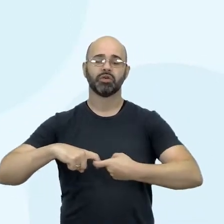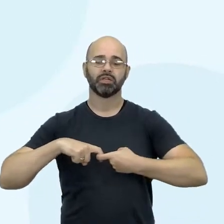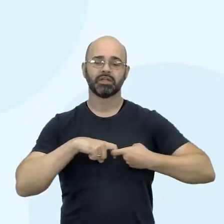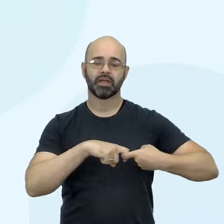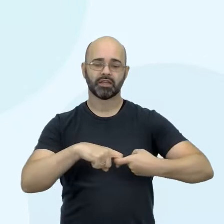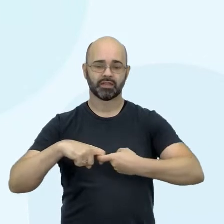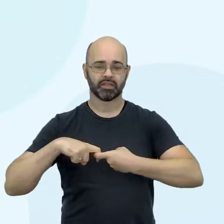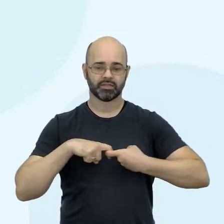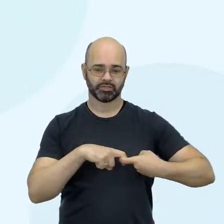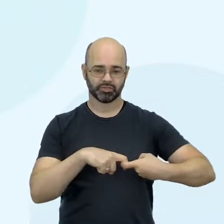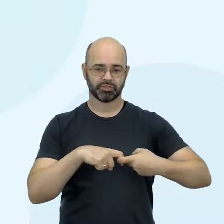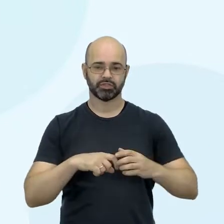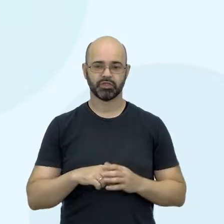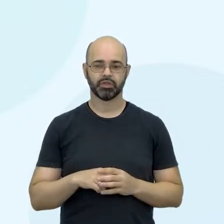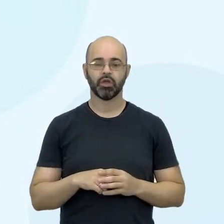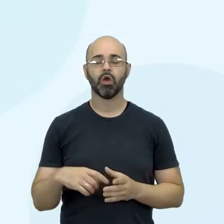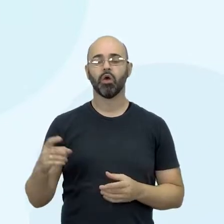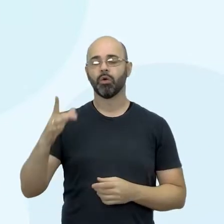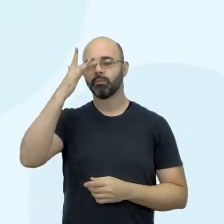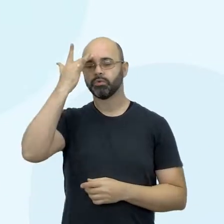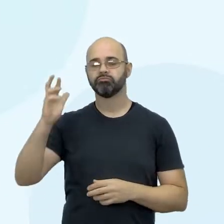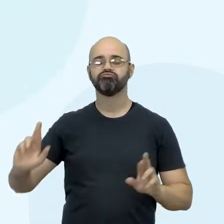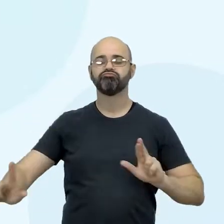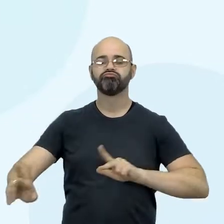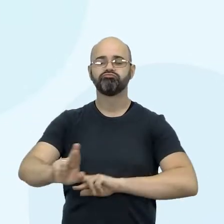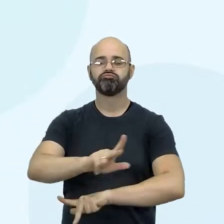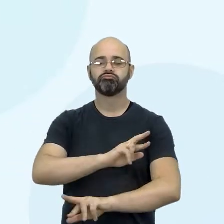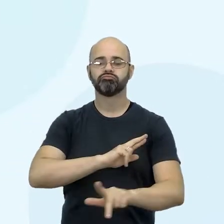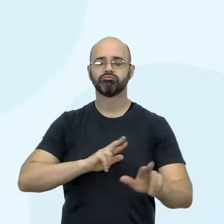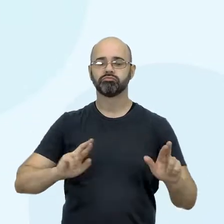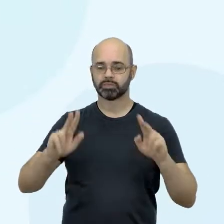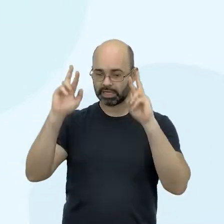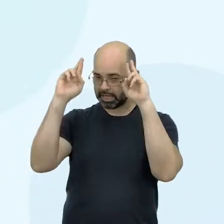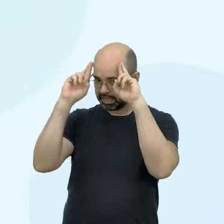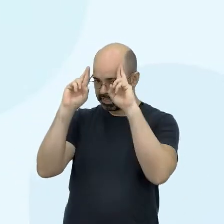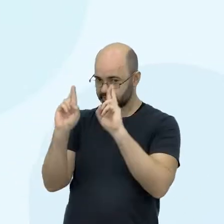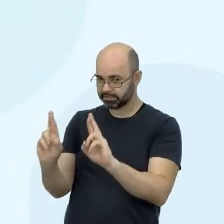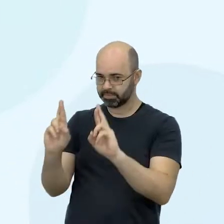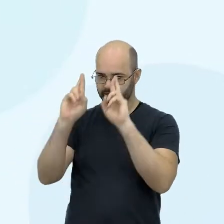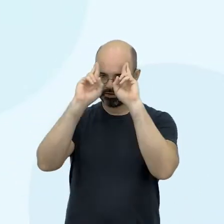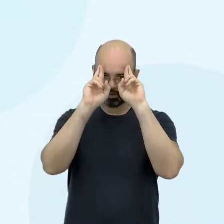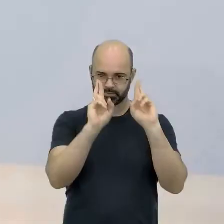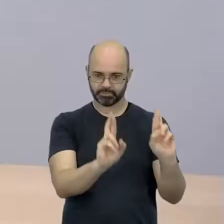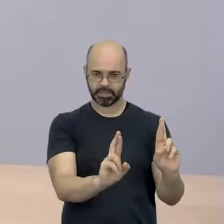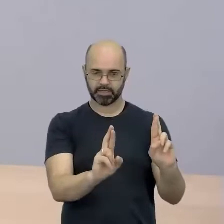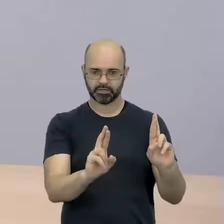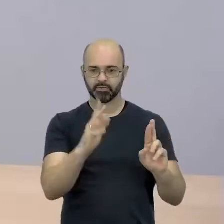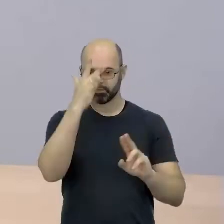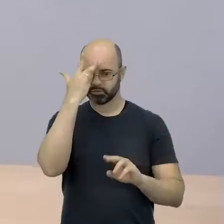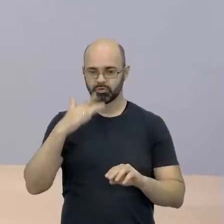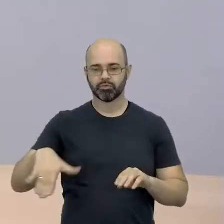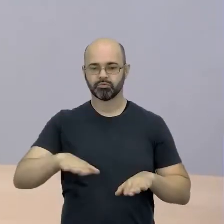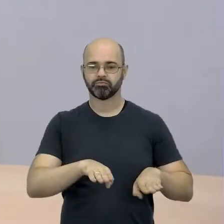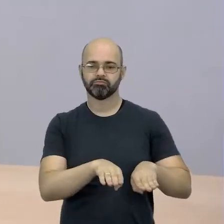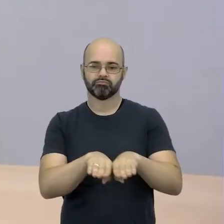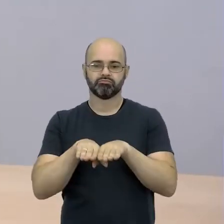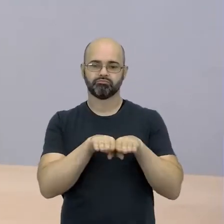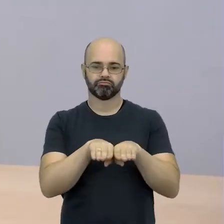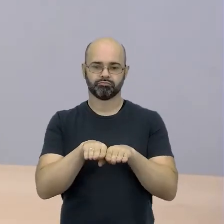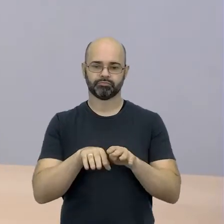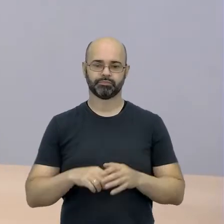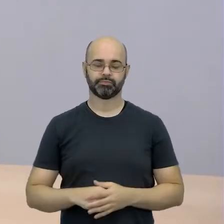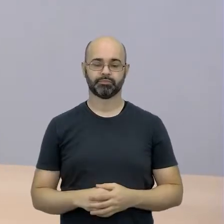respeito às diferenças e às liberdades individuais. Eu quero aqui também fazer um parênteses, porque me deixa